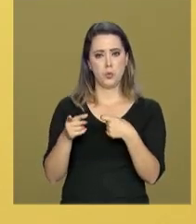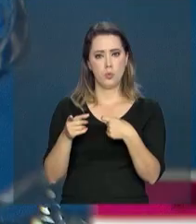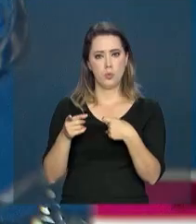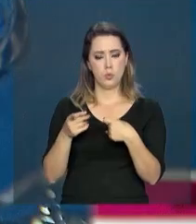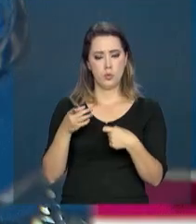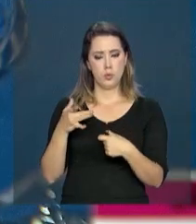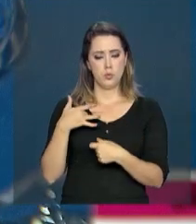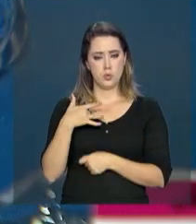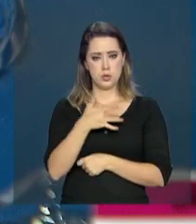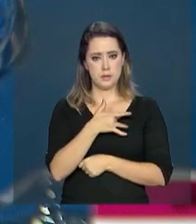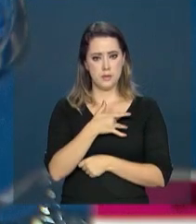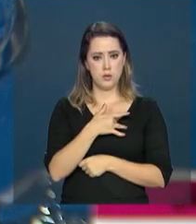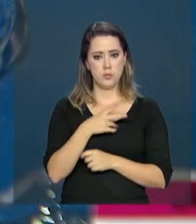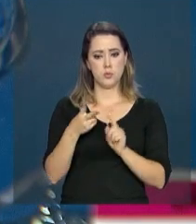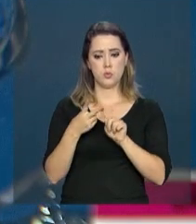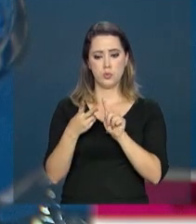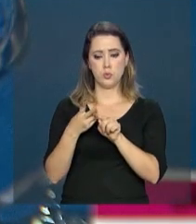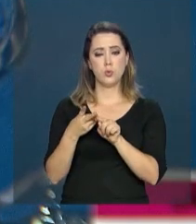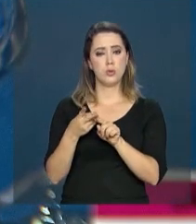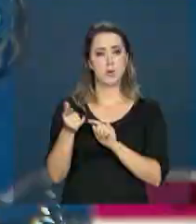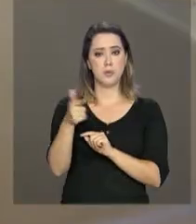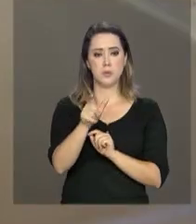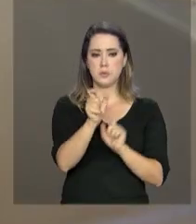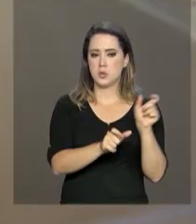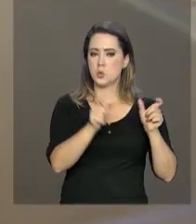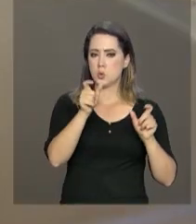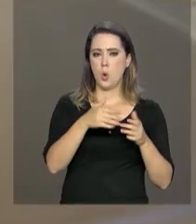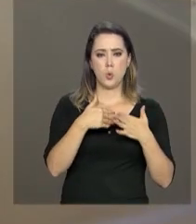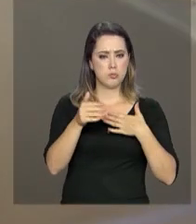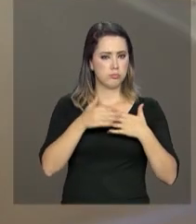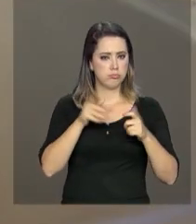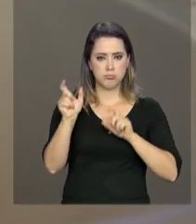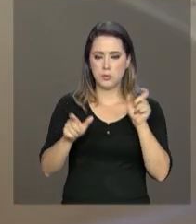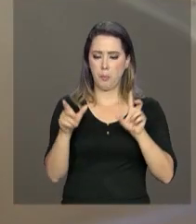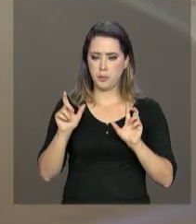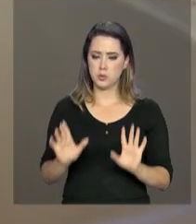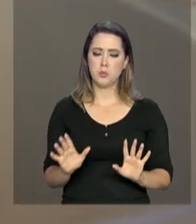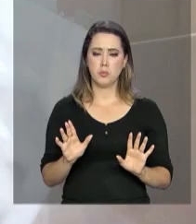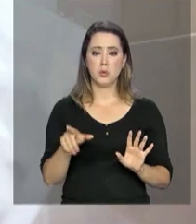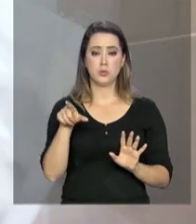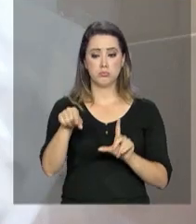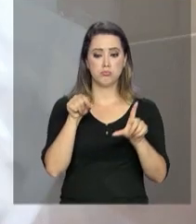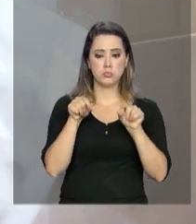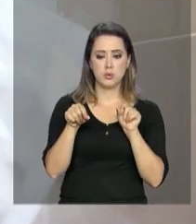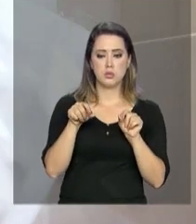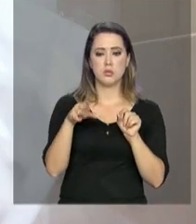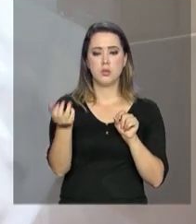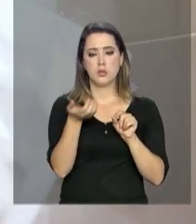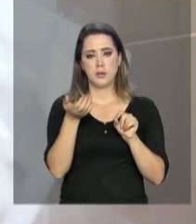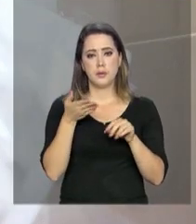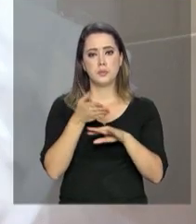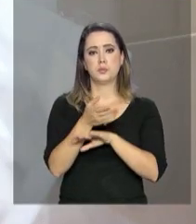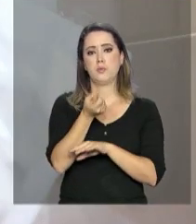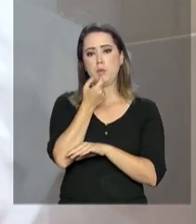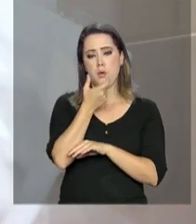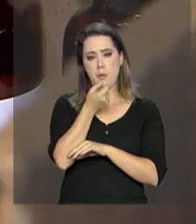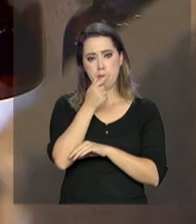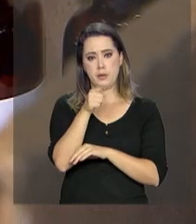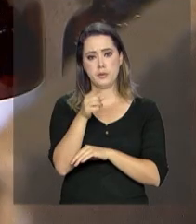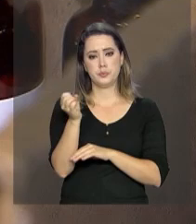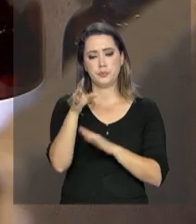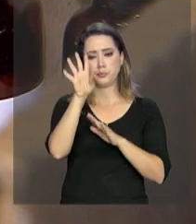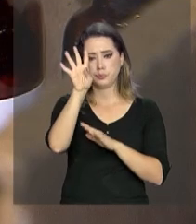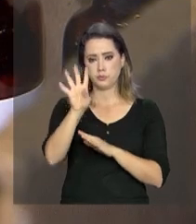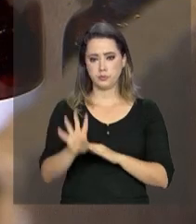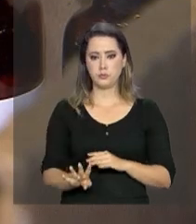para o leigo a ele pode opinar ainda sobre a incorporação ou não daquele medicamento na lista de